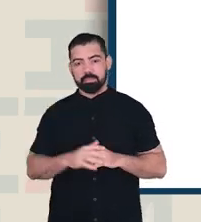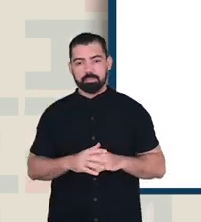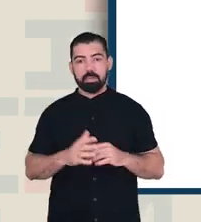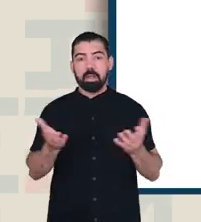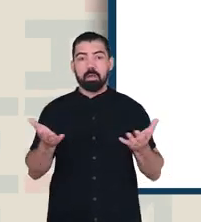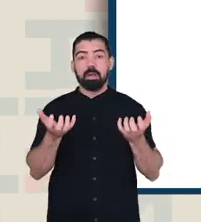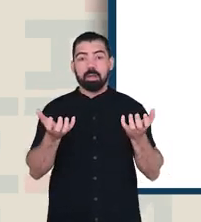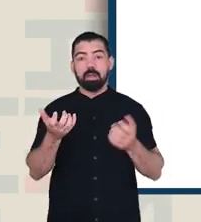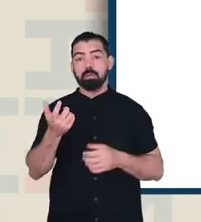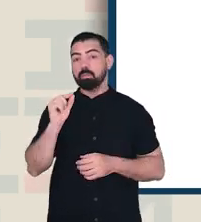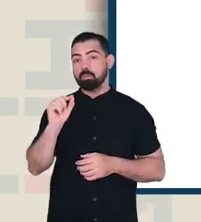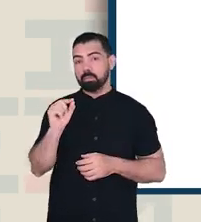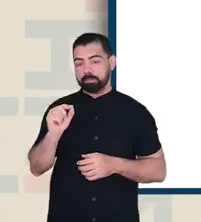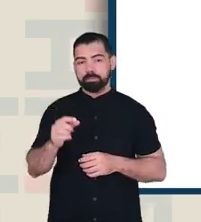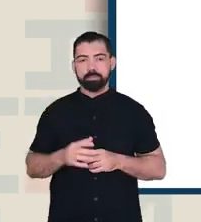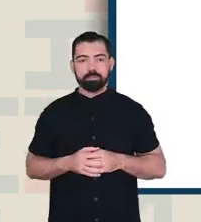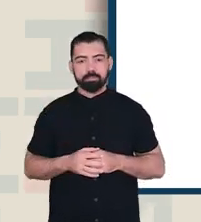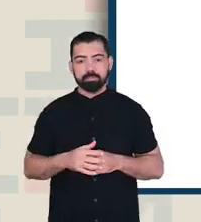ouvir.